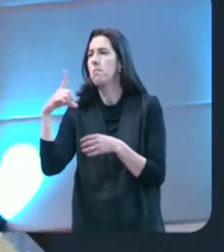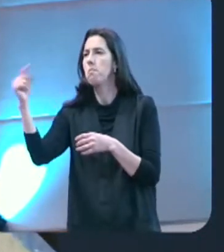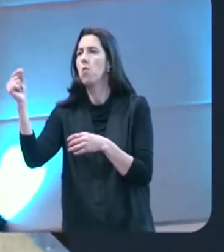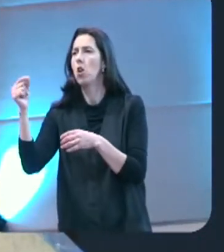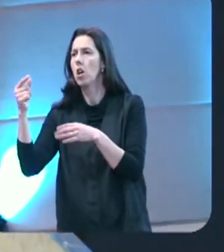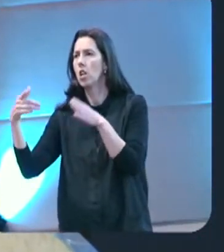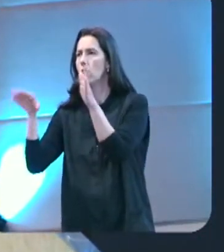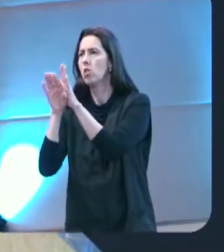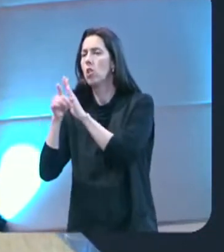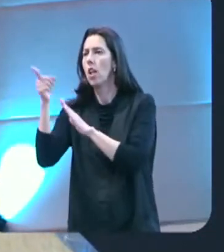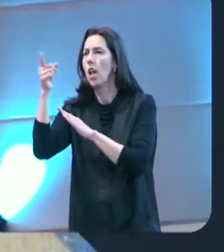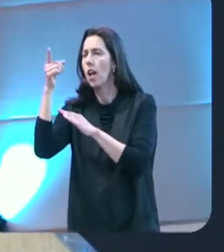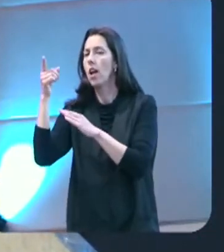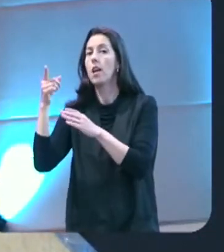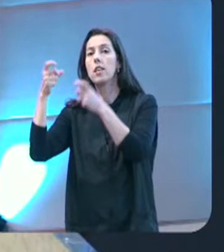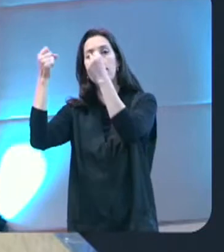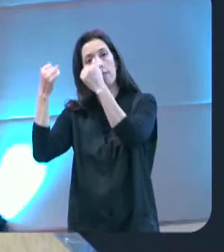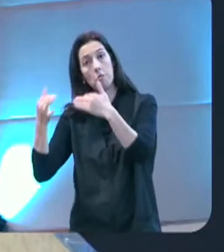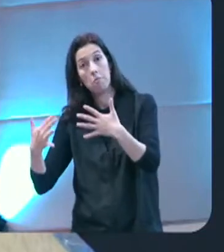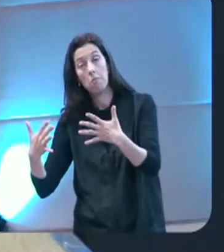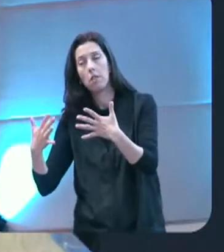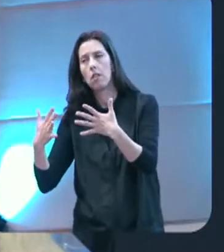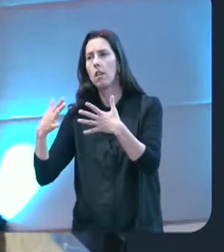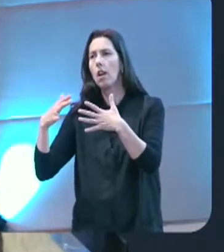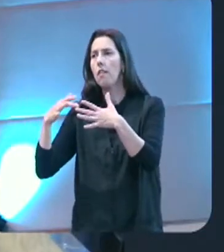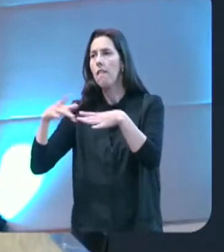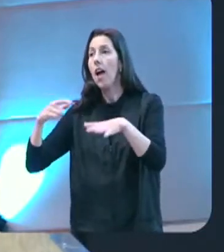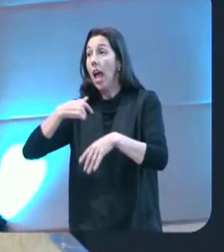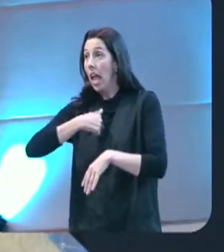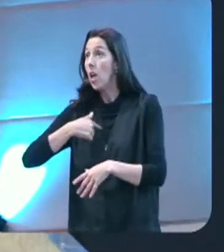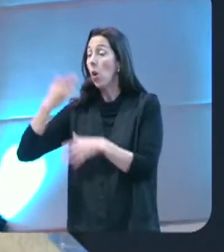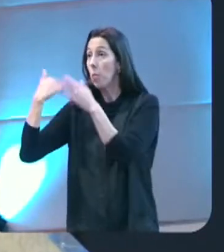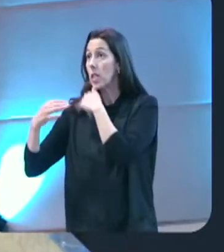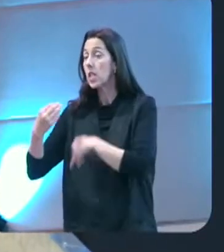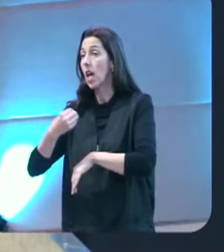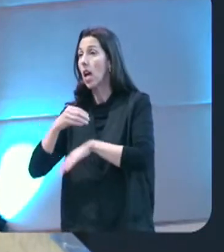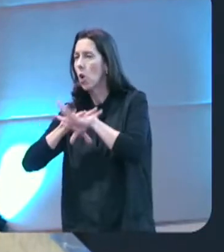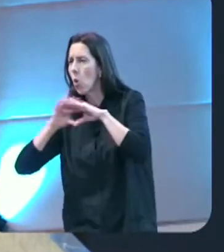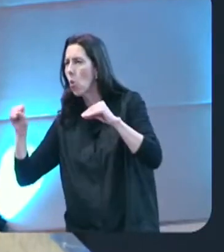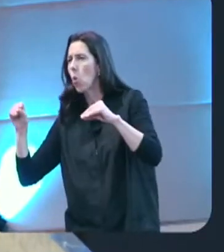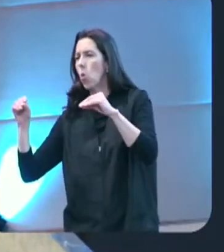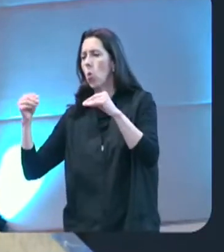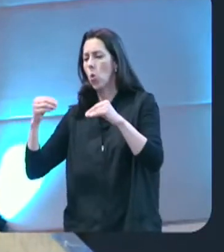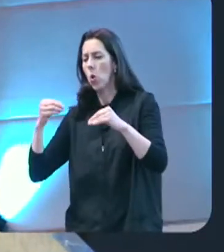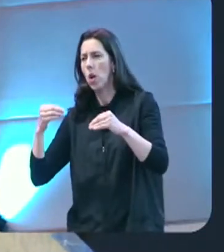certo ponto por aquele mestre que lhes tinha dado a cura,